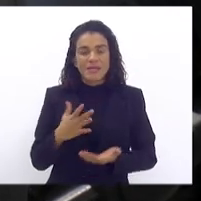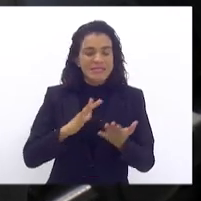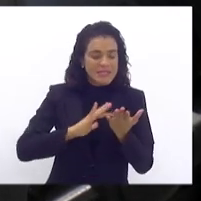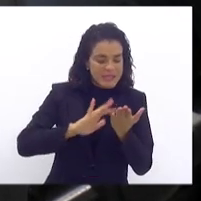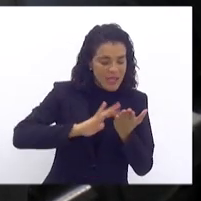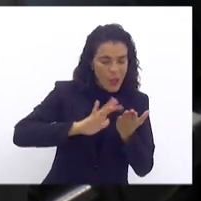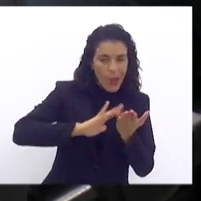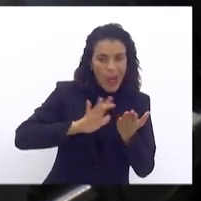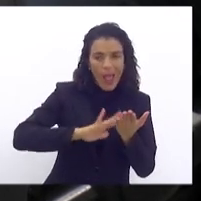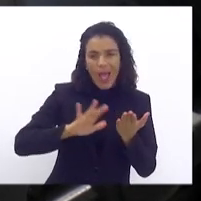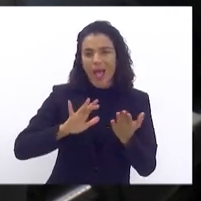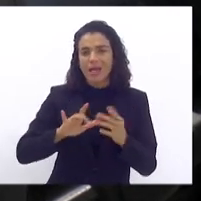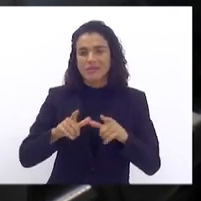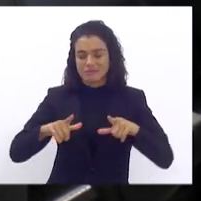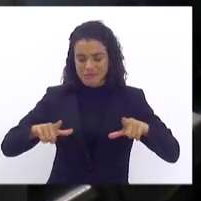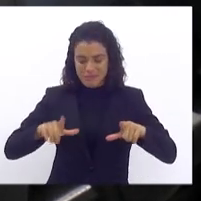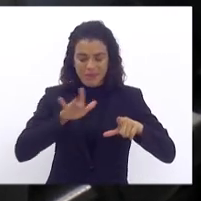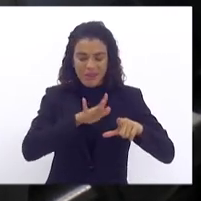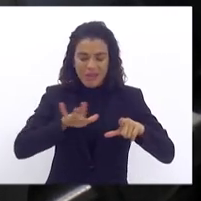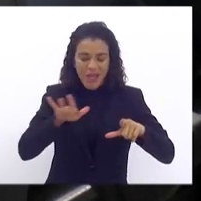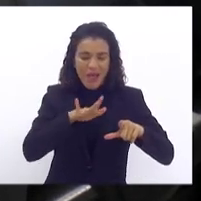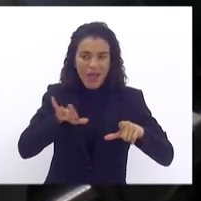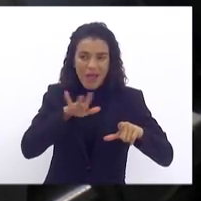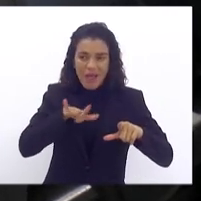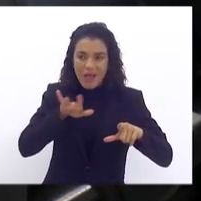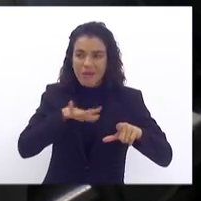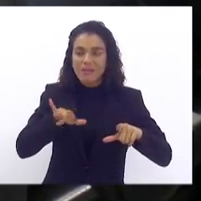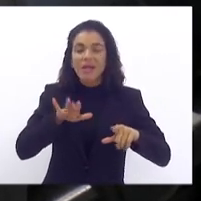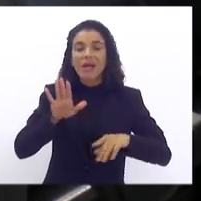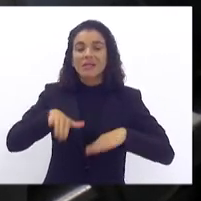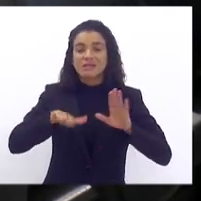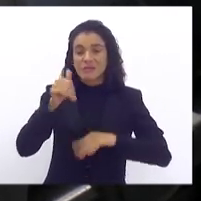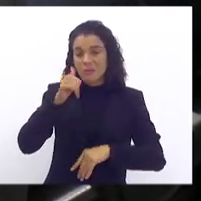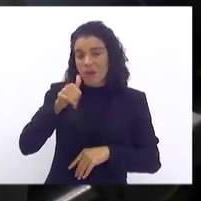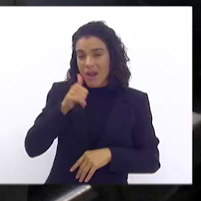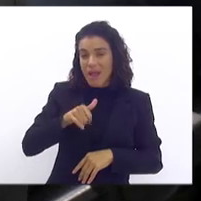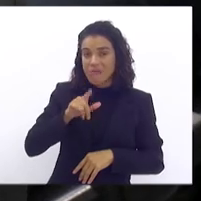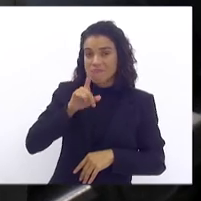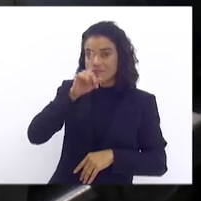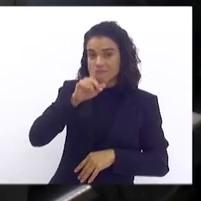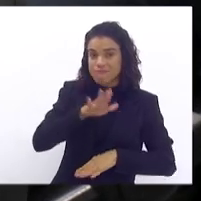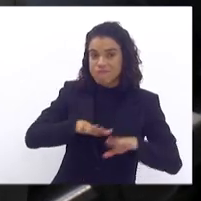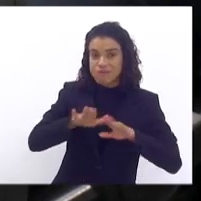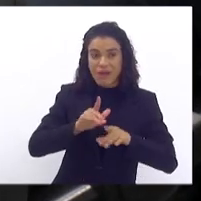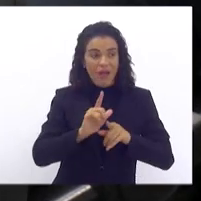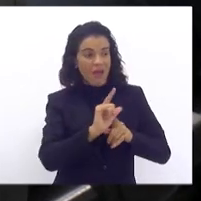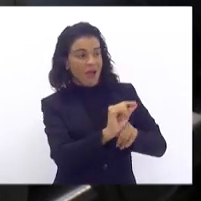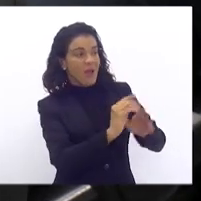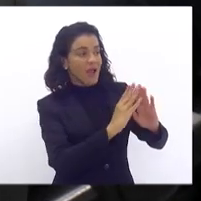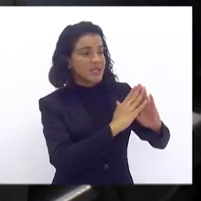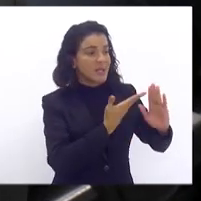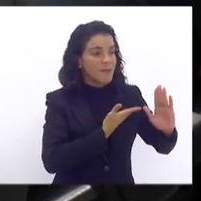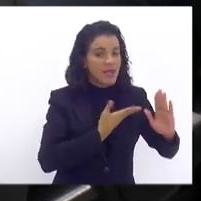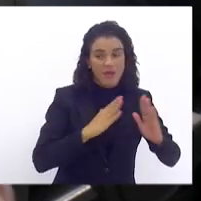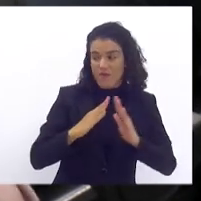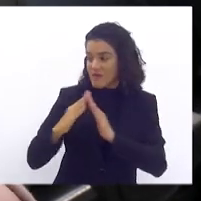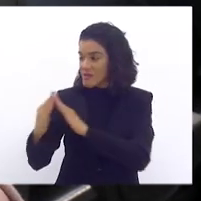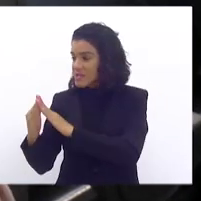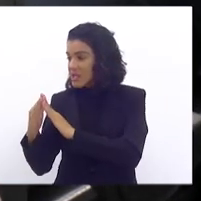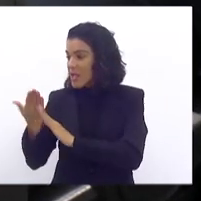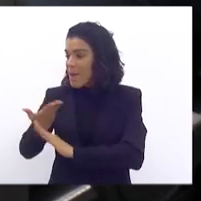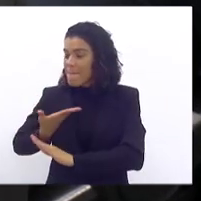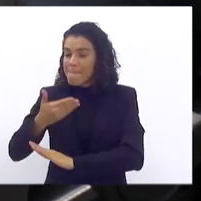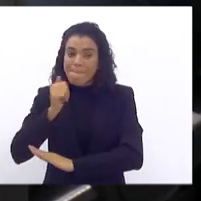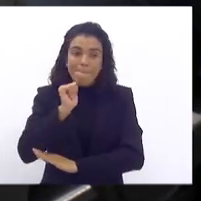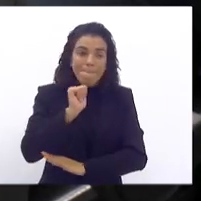celular, tablet, computador. Às vezes a mulher está em situação de risco, ela vai na casa da amiga, na casa da mãe, na casa da vizinha, qualquer lugar,